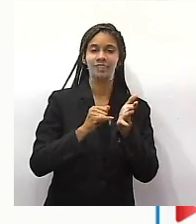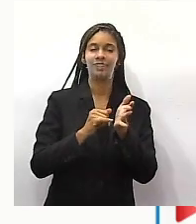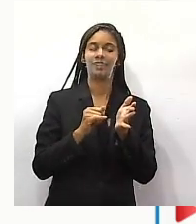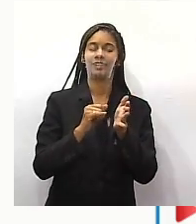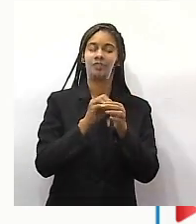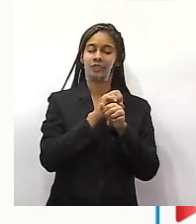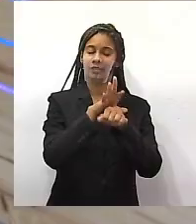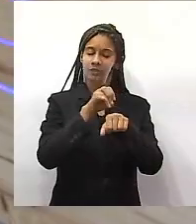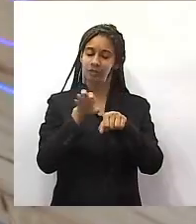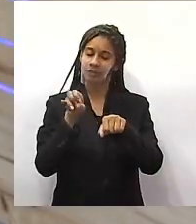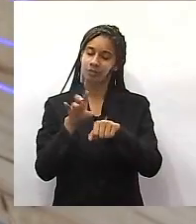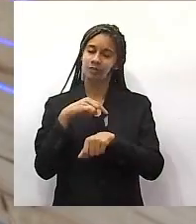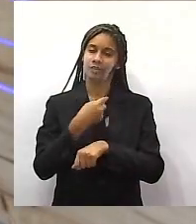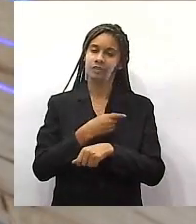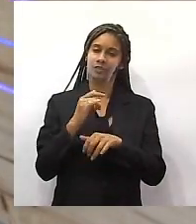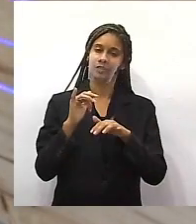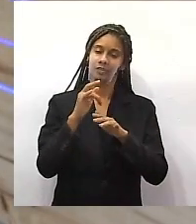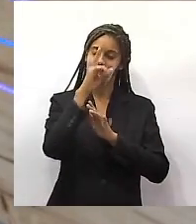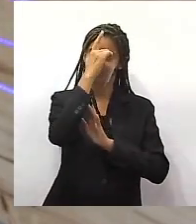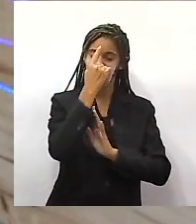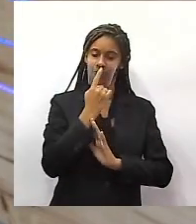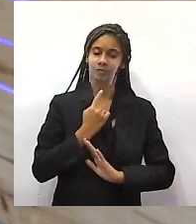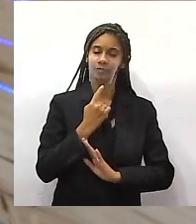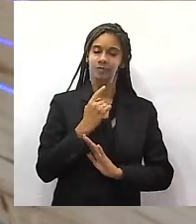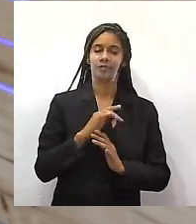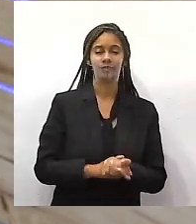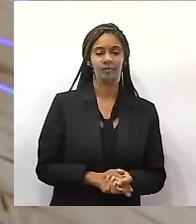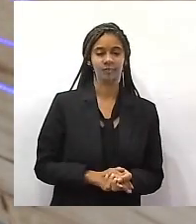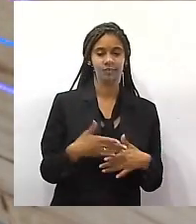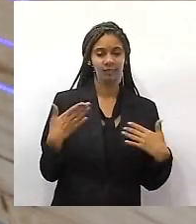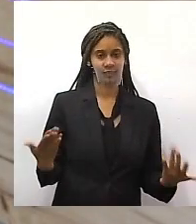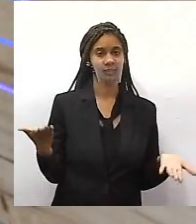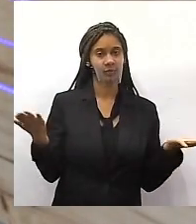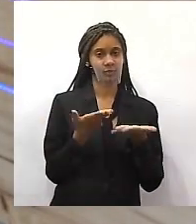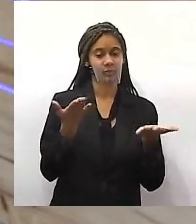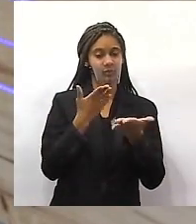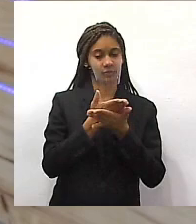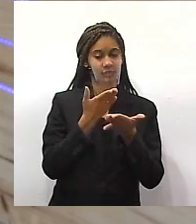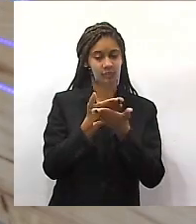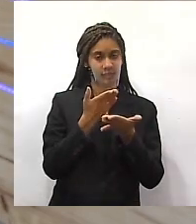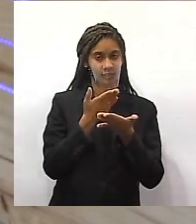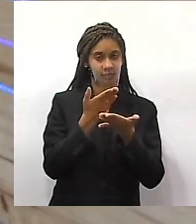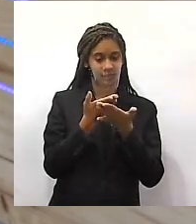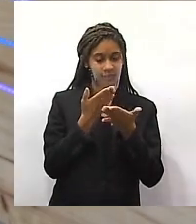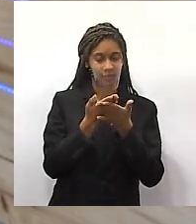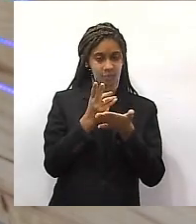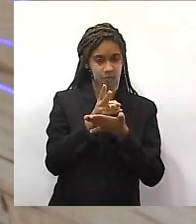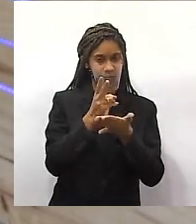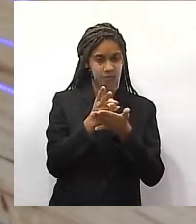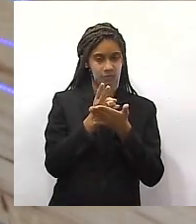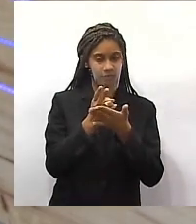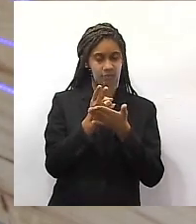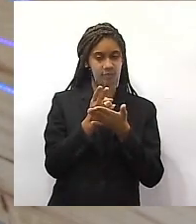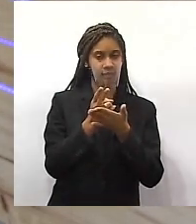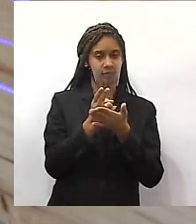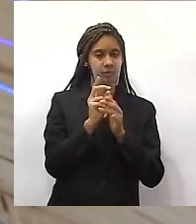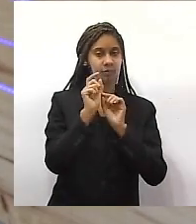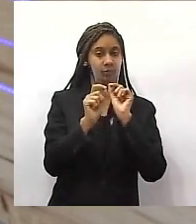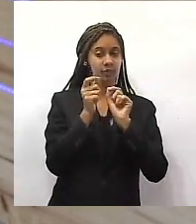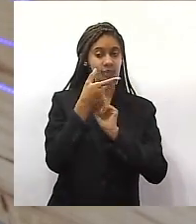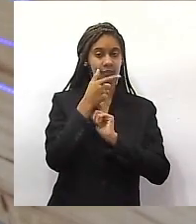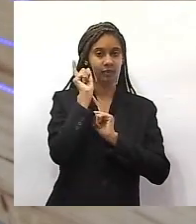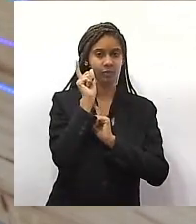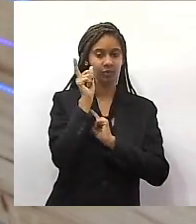perfis. Beleza? Então vamos para a aula de hoje, continuação da aula de ontem sobre o Teorema de Tales, que eu